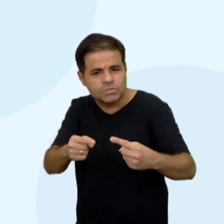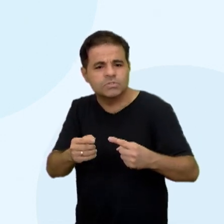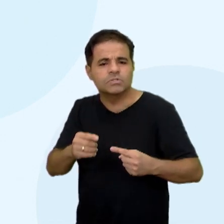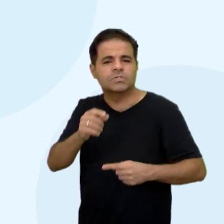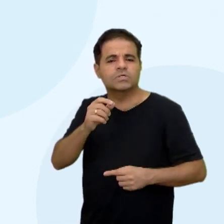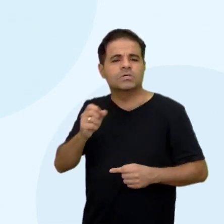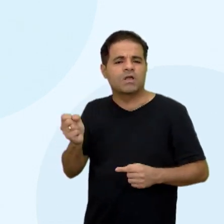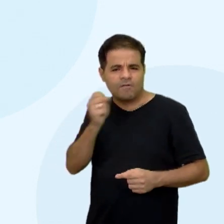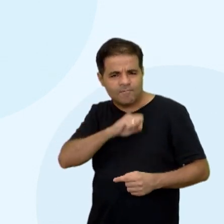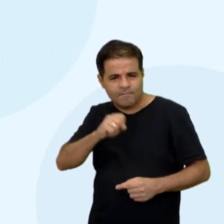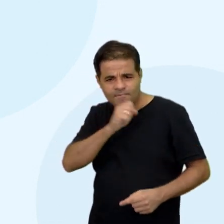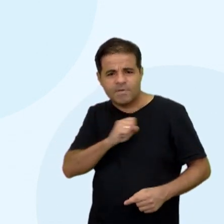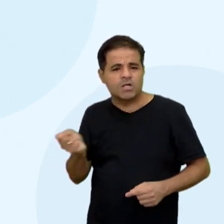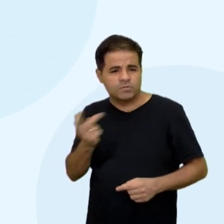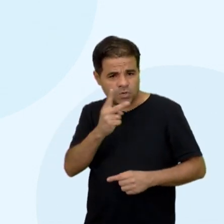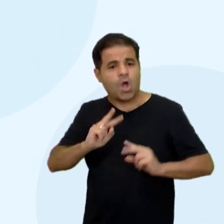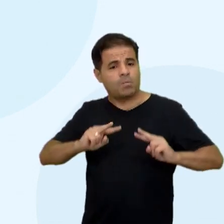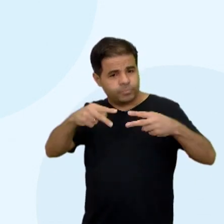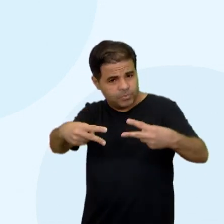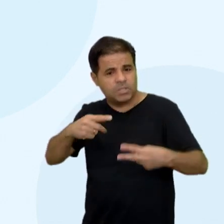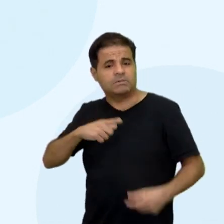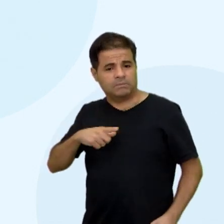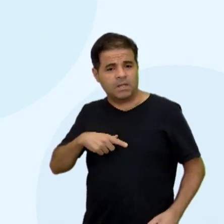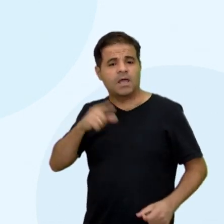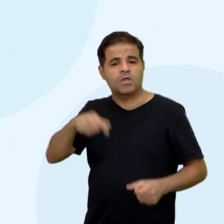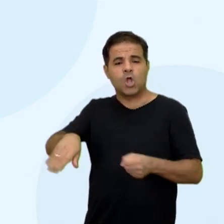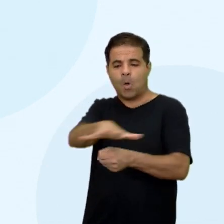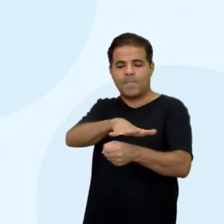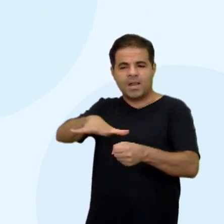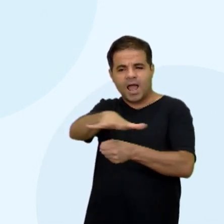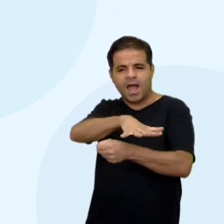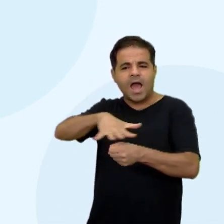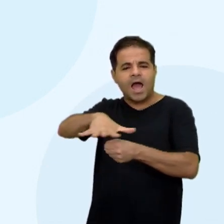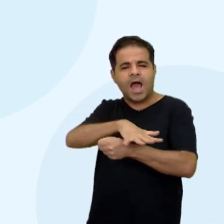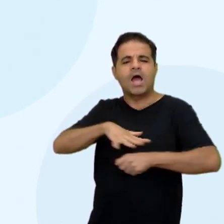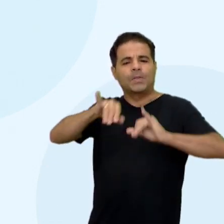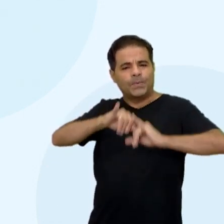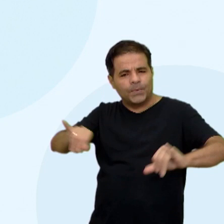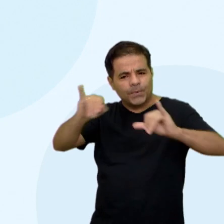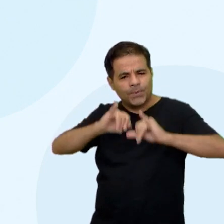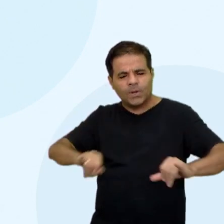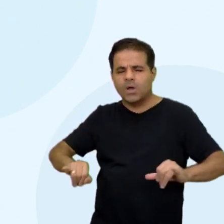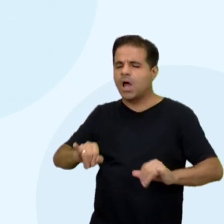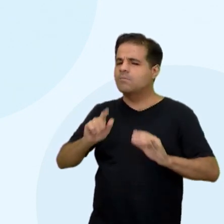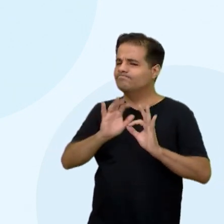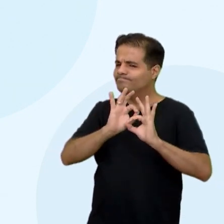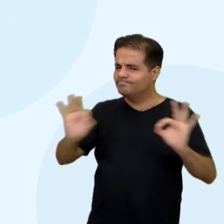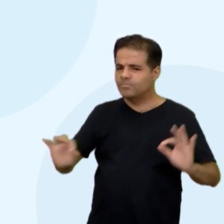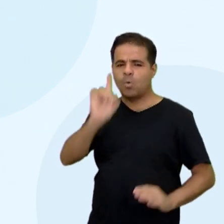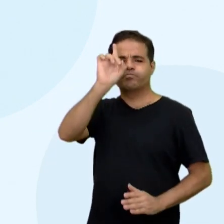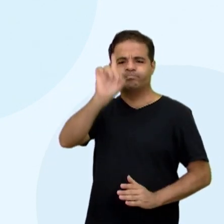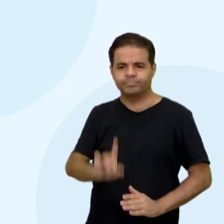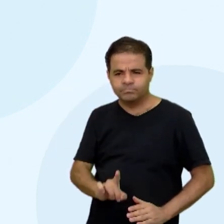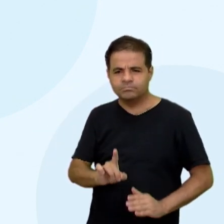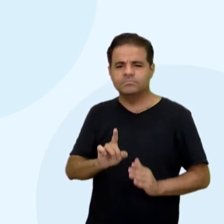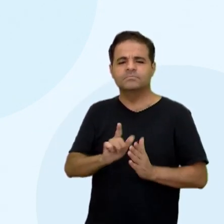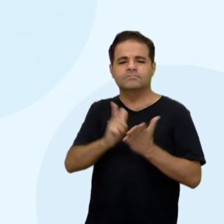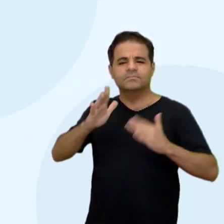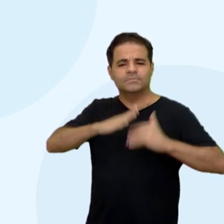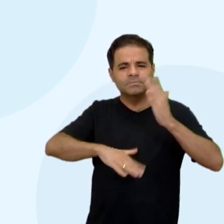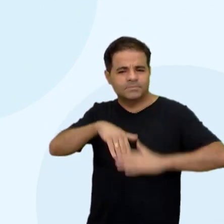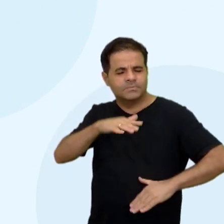velhos valores, também com link, o QR Code, e o mercado de notícias, que é um documentário maravilhoso, que você pode